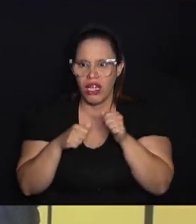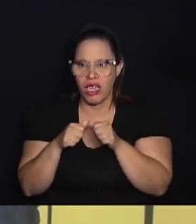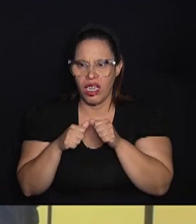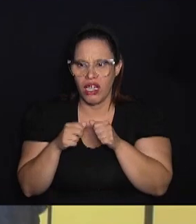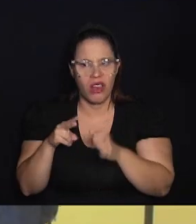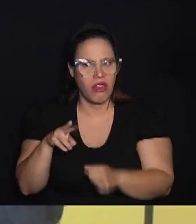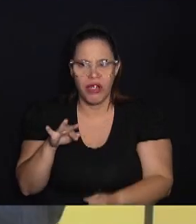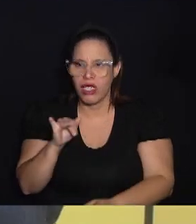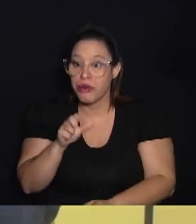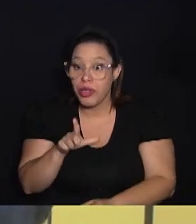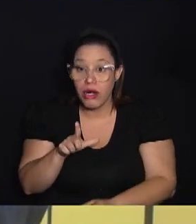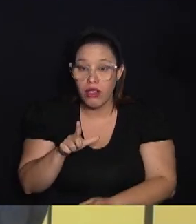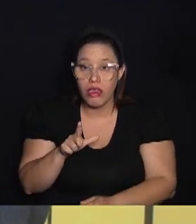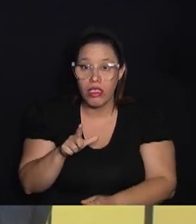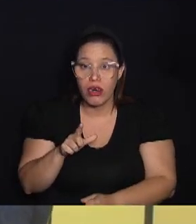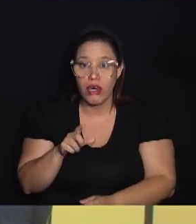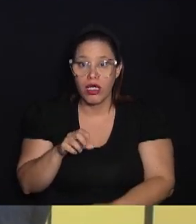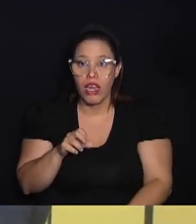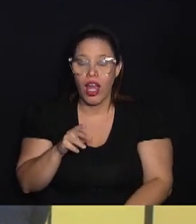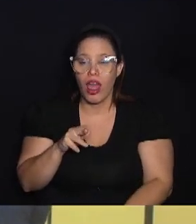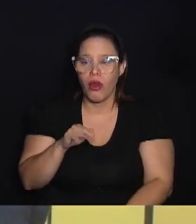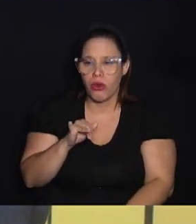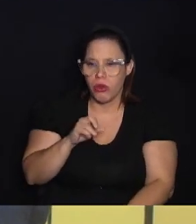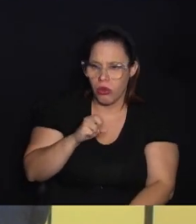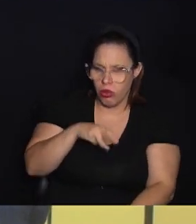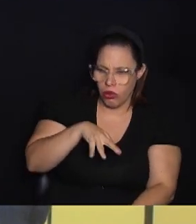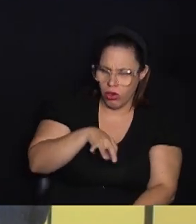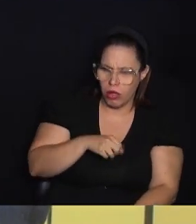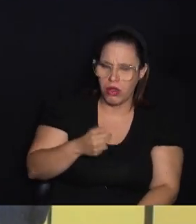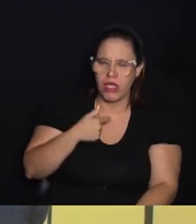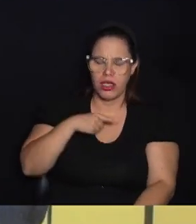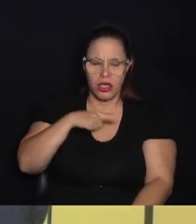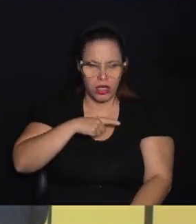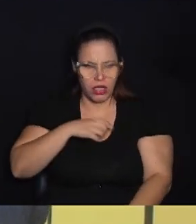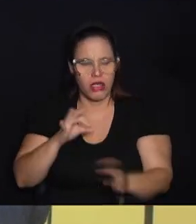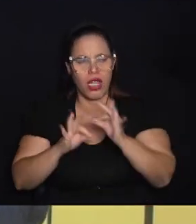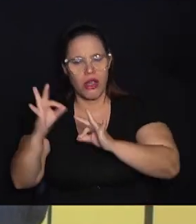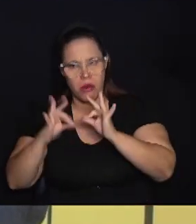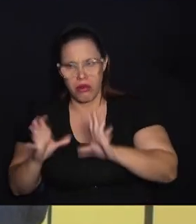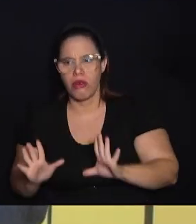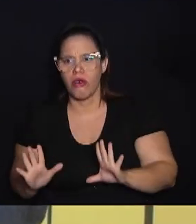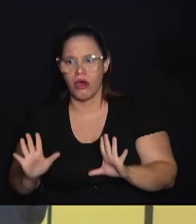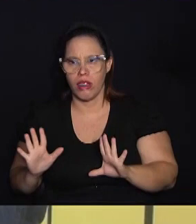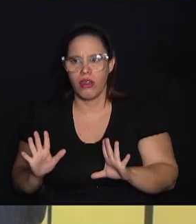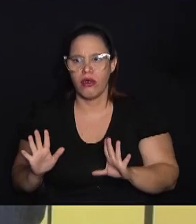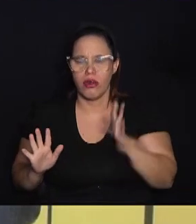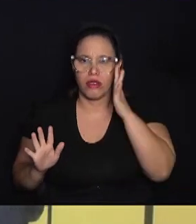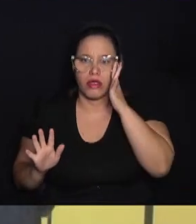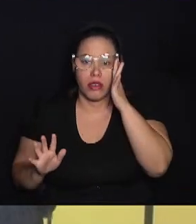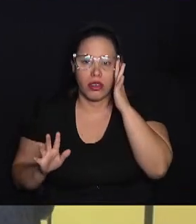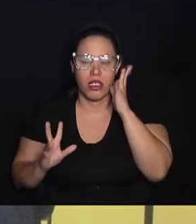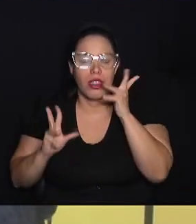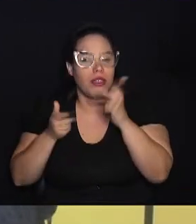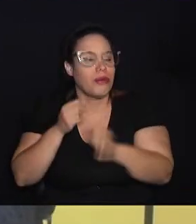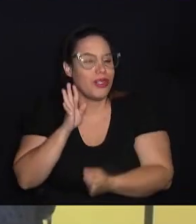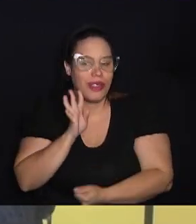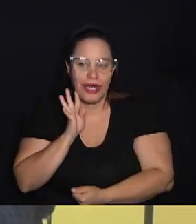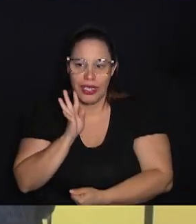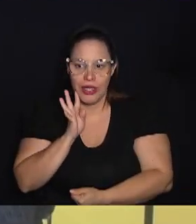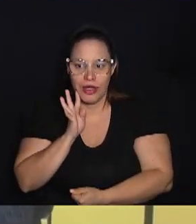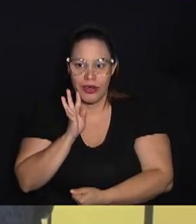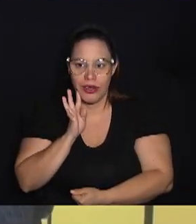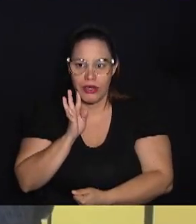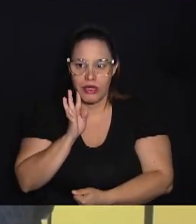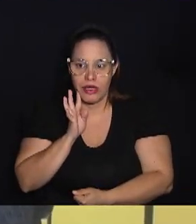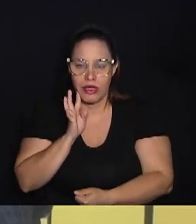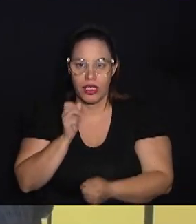nosso corpo que é autônomo mas a gente tem controle uau Olha aí então é muito interessante que a partir do